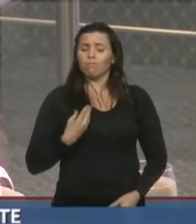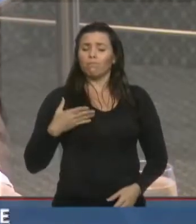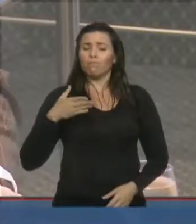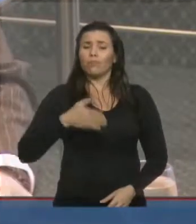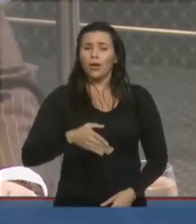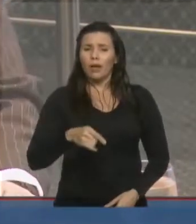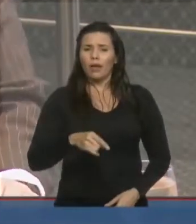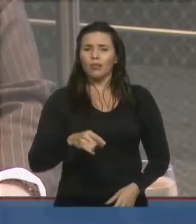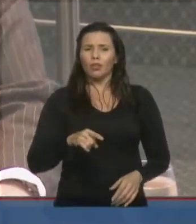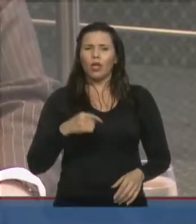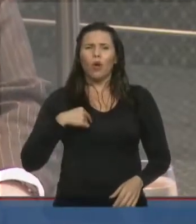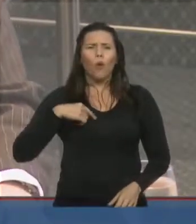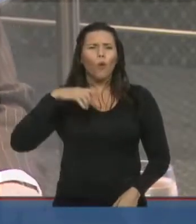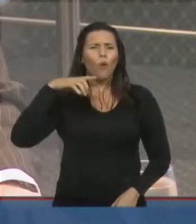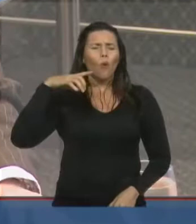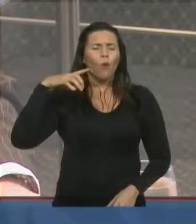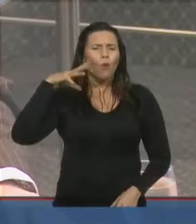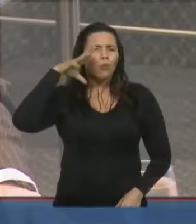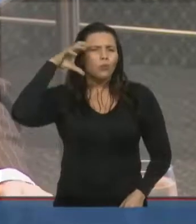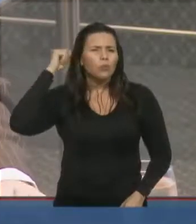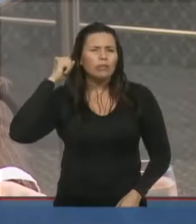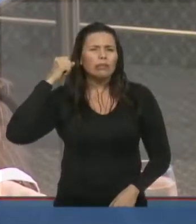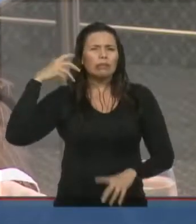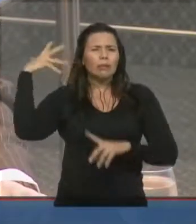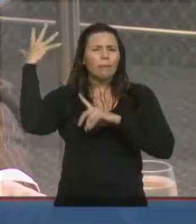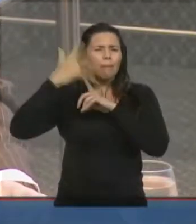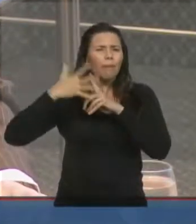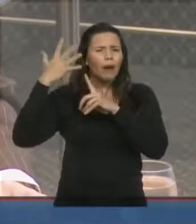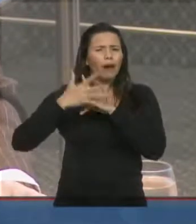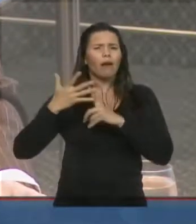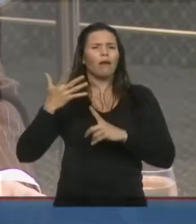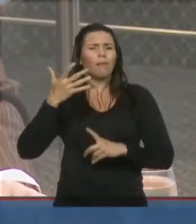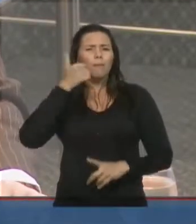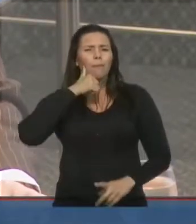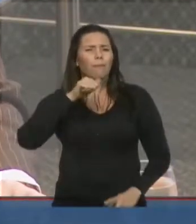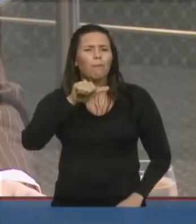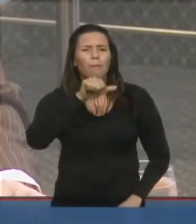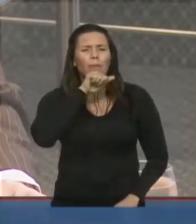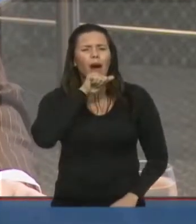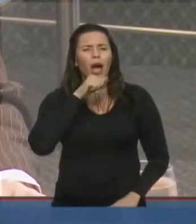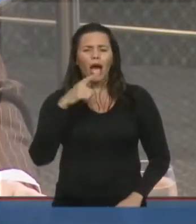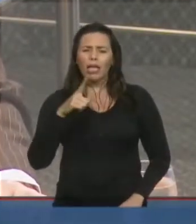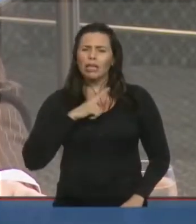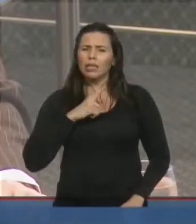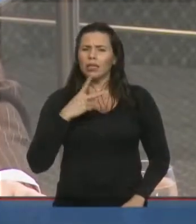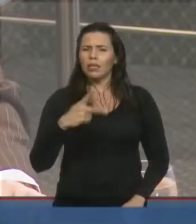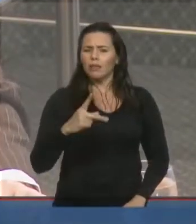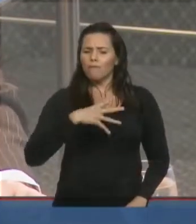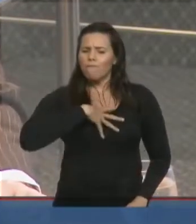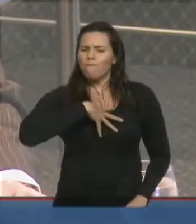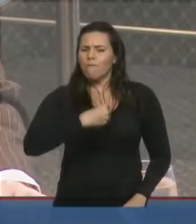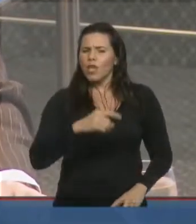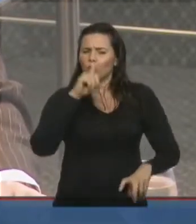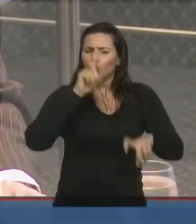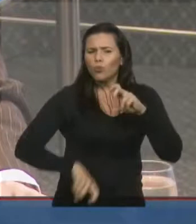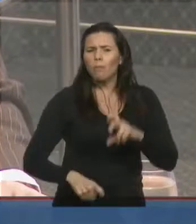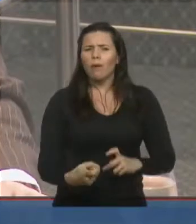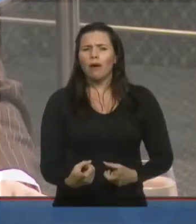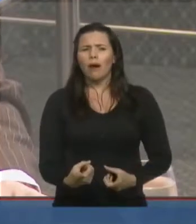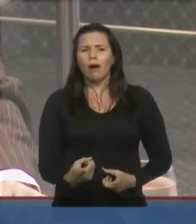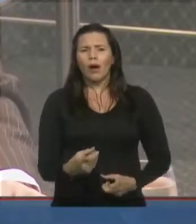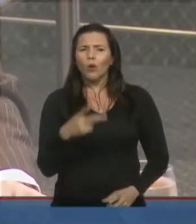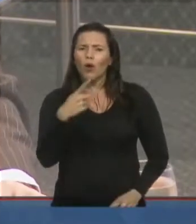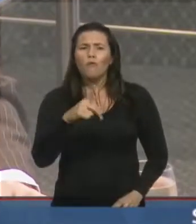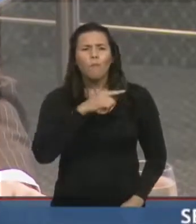quê? Porque ali estavam as mães. Então, você consegue sentir aquilo que elas sentiram, porque você